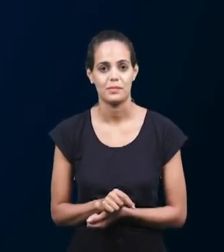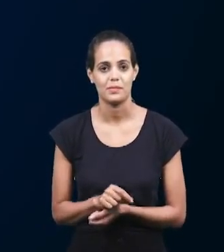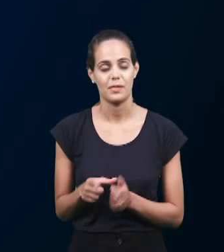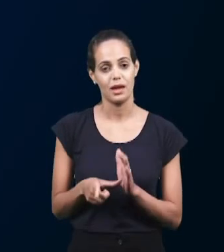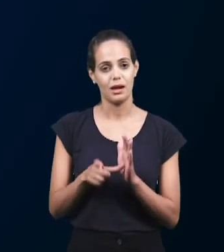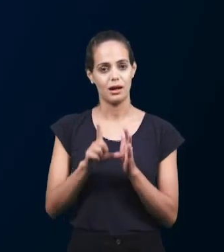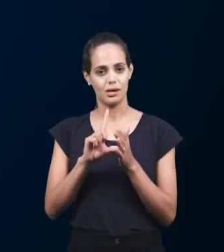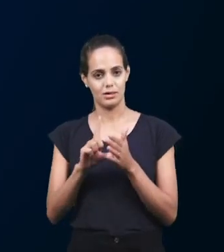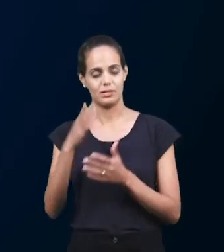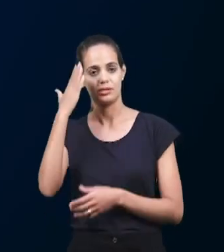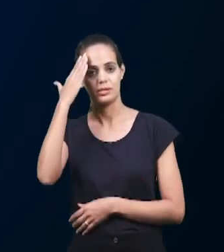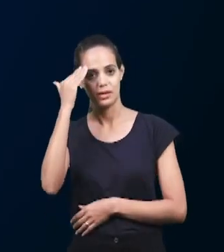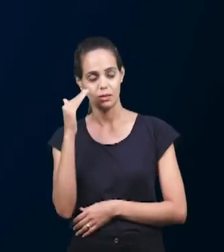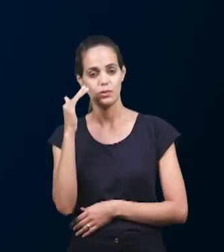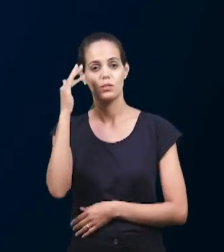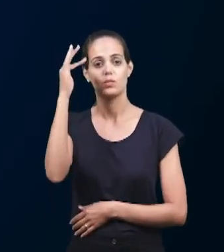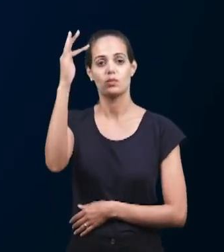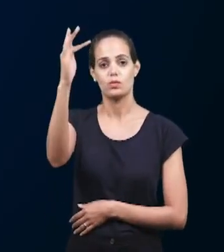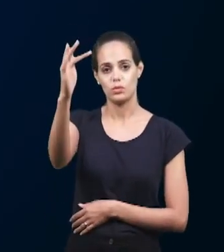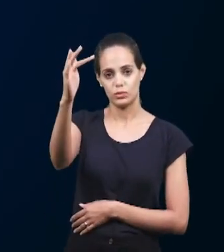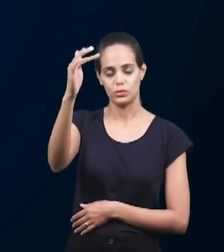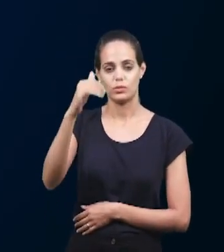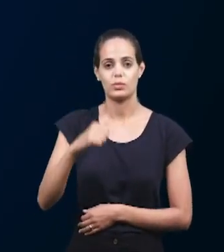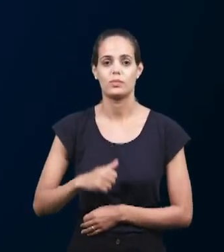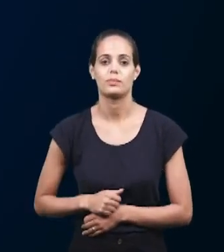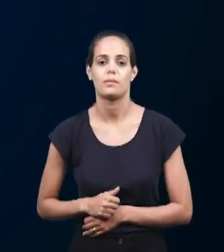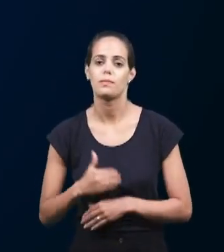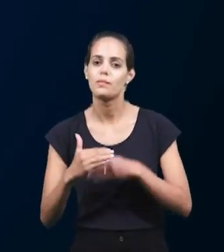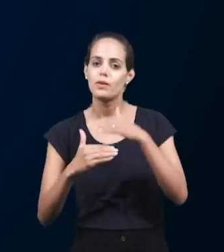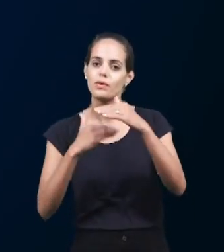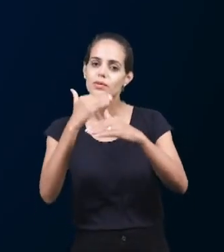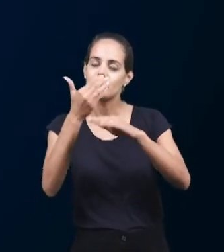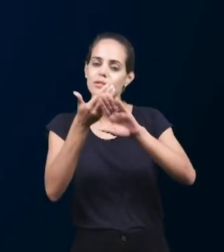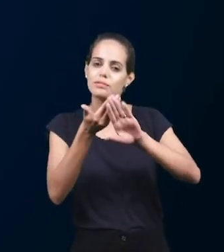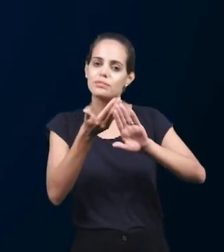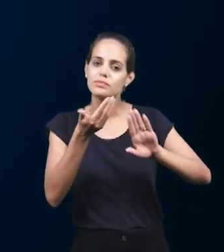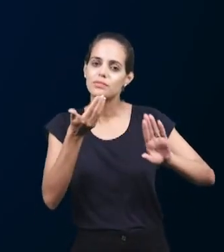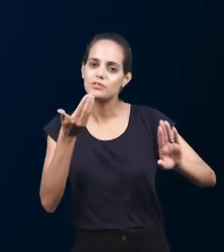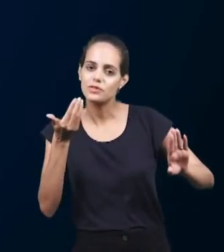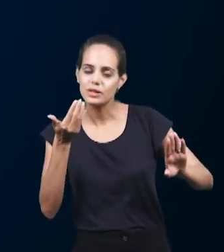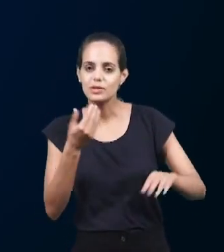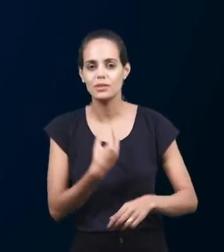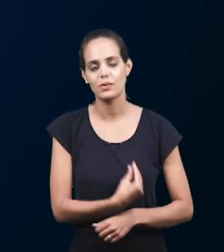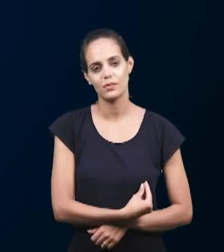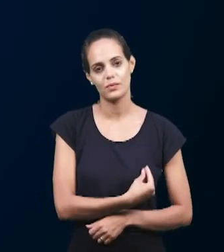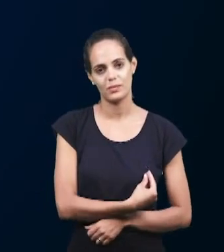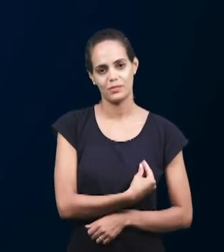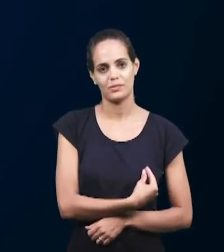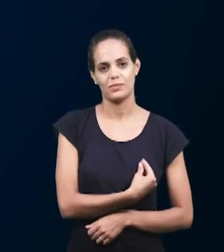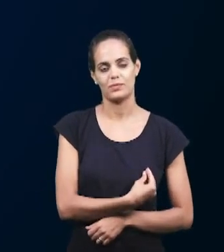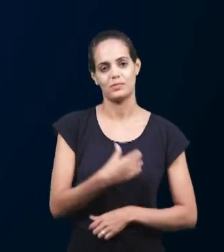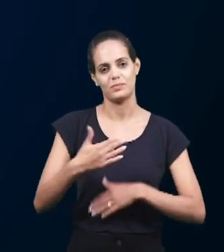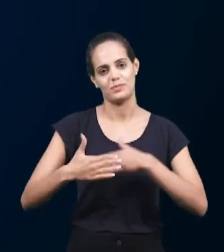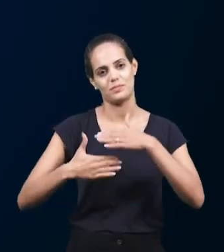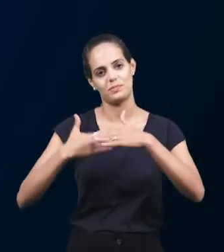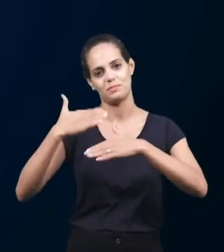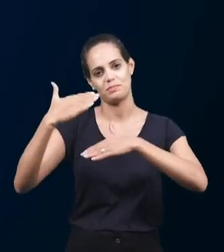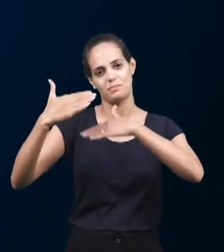presciência é saber o futuro. Em santificação é viver uma vida